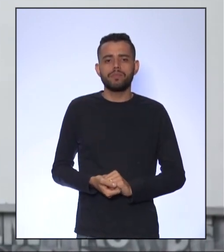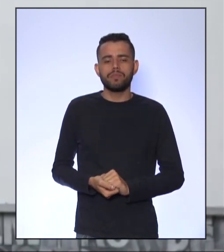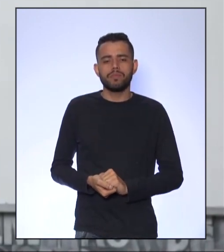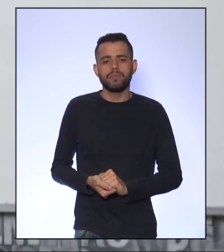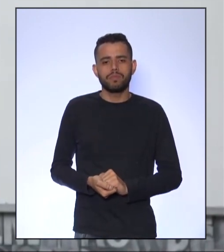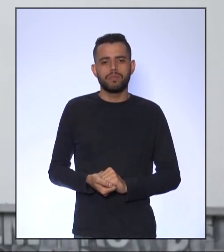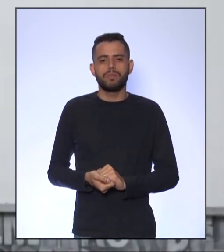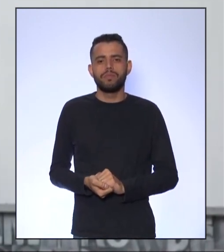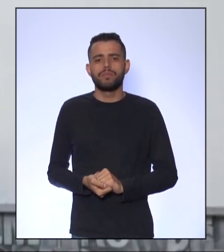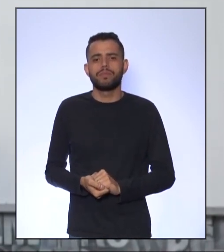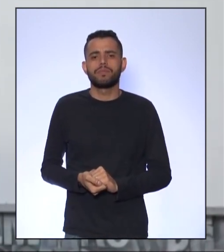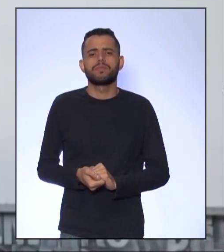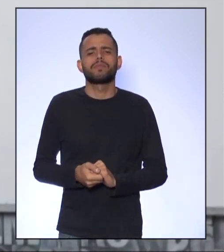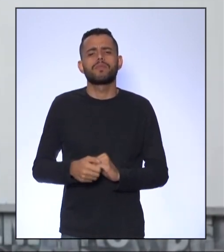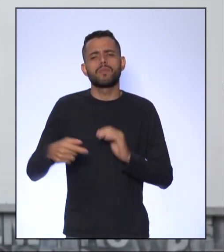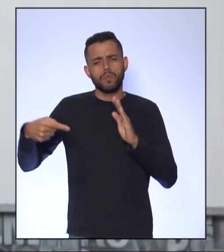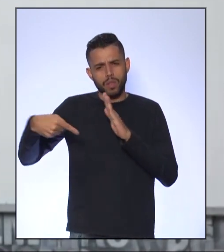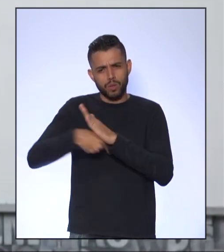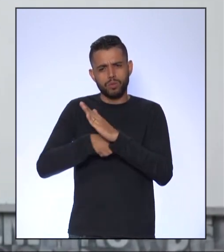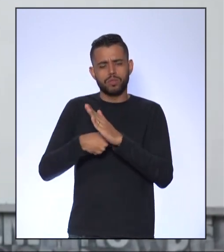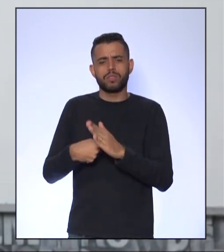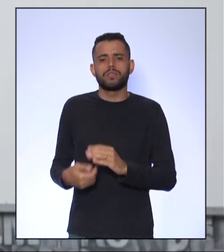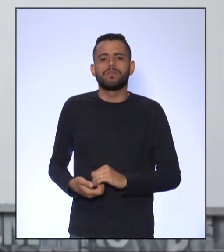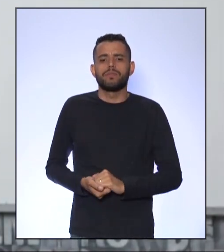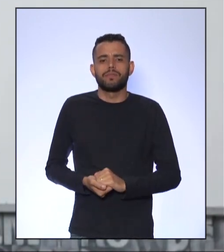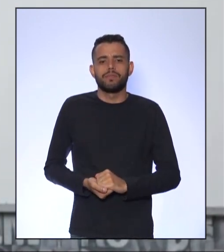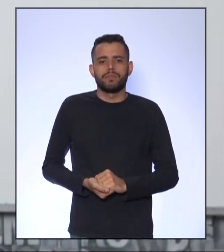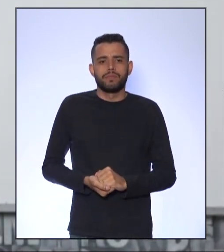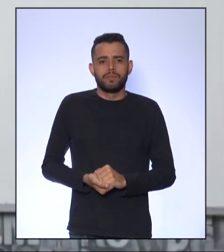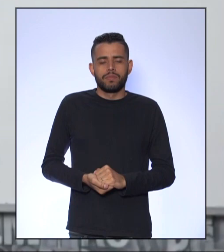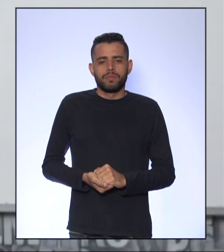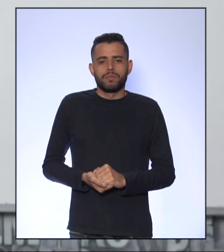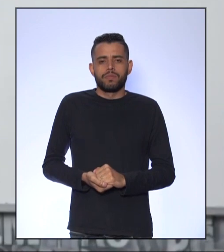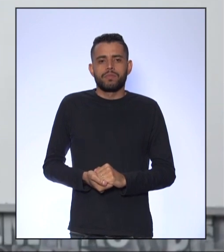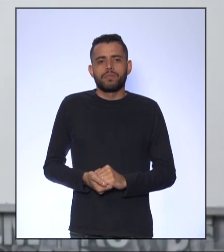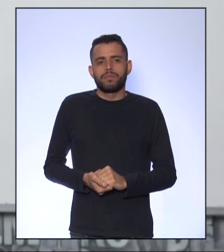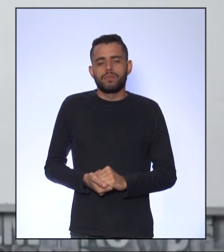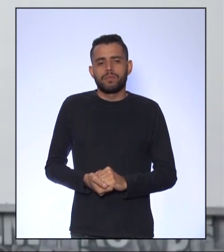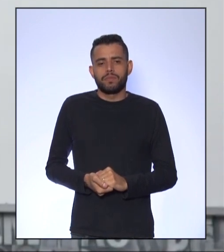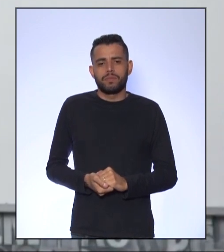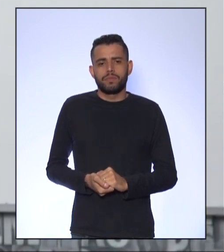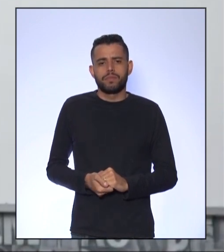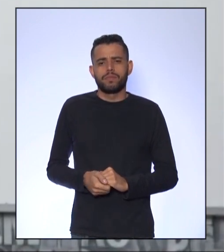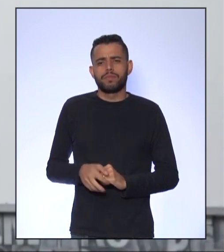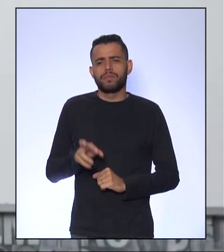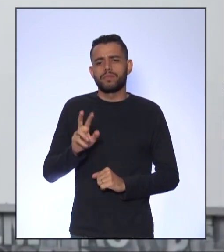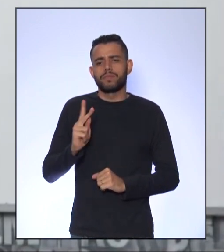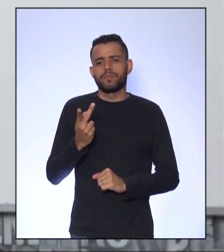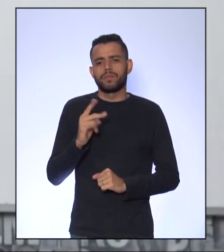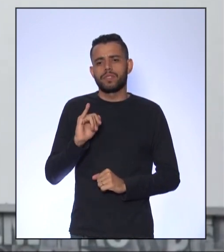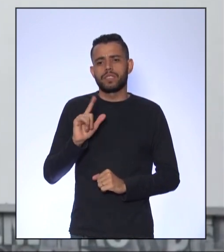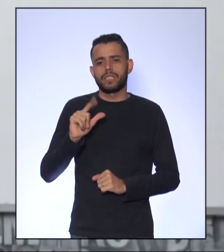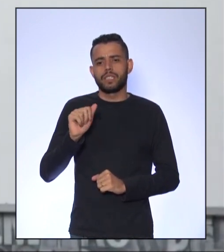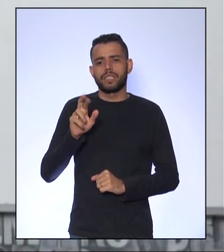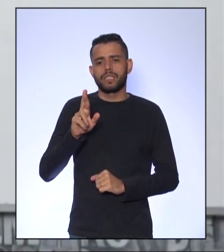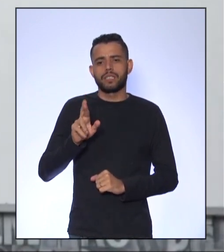para a gente trabalhar aqui agora. A Hilary pergunta: o que é